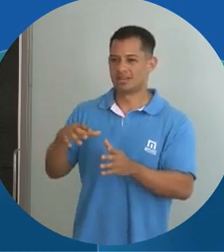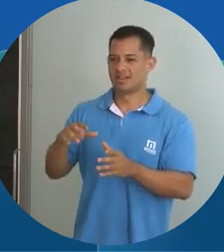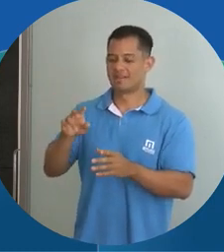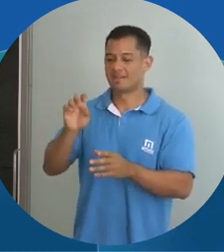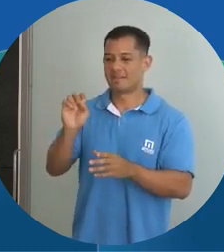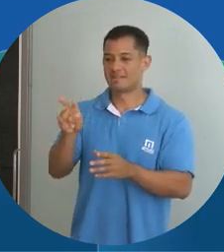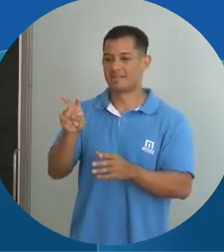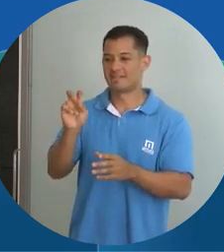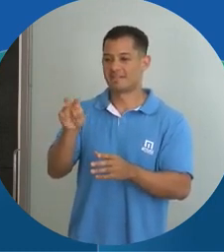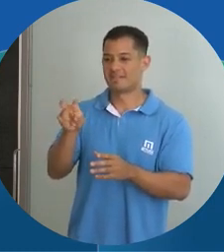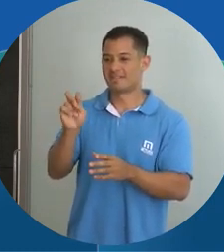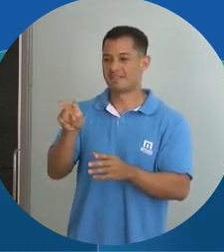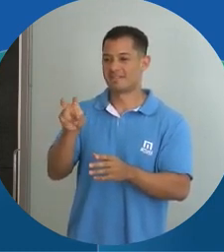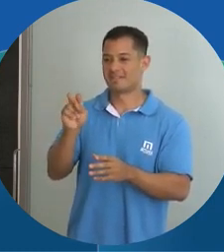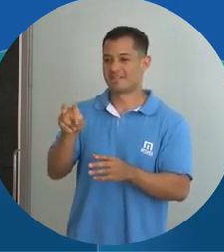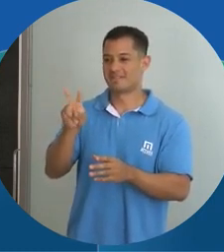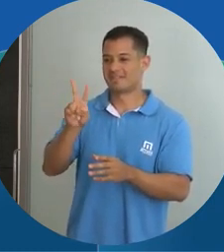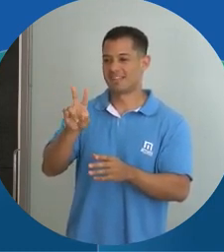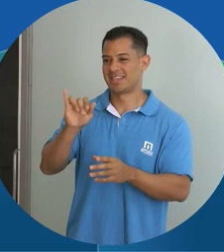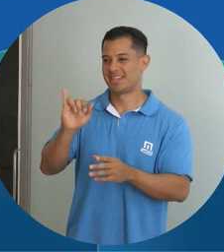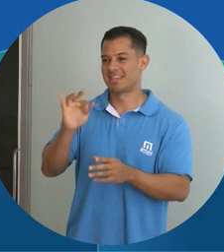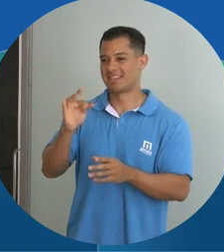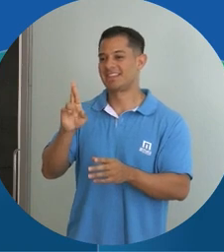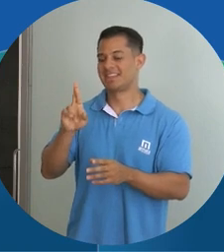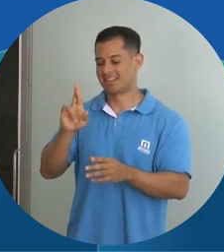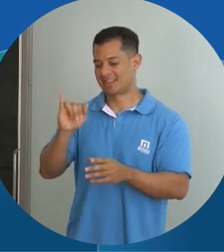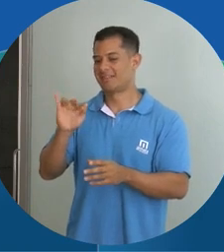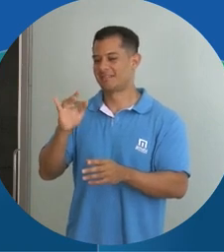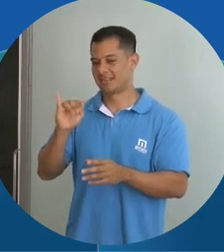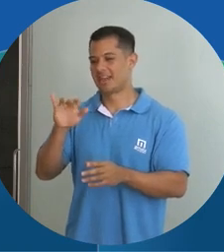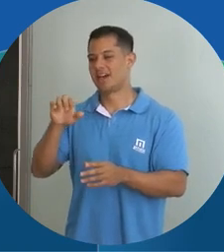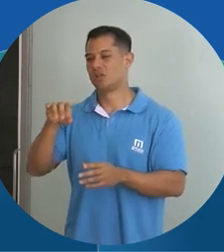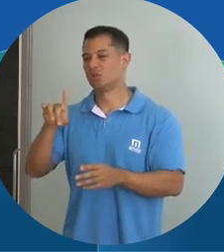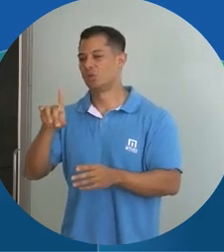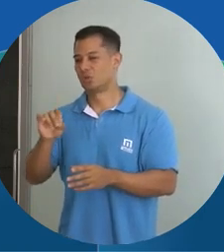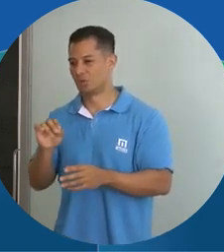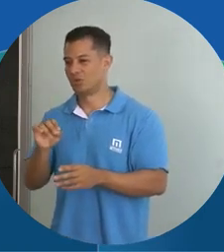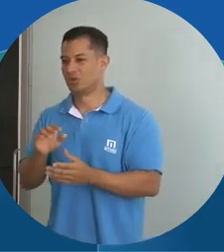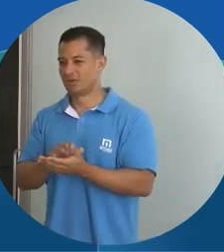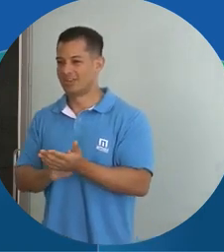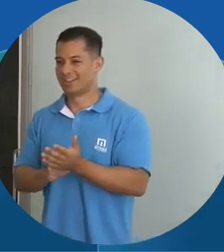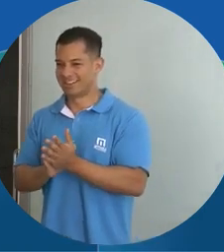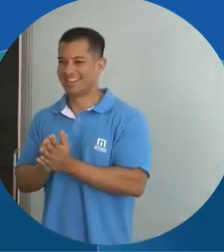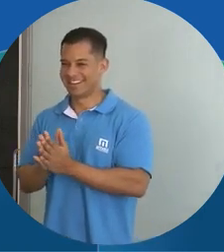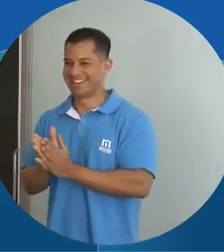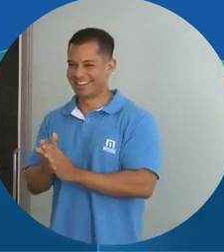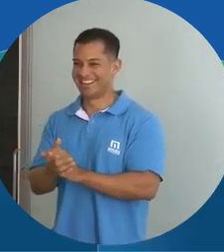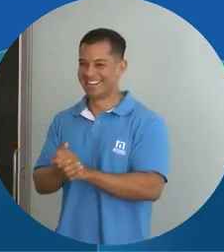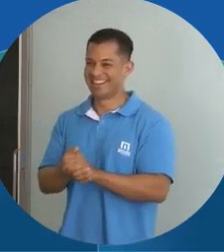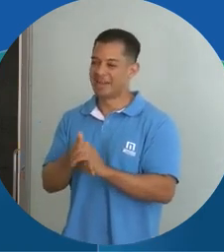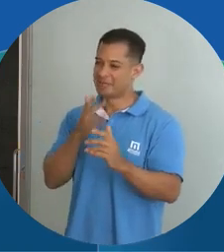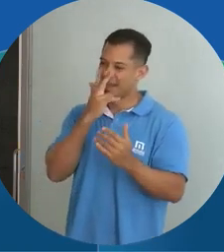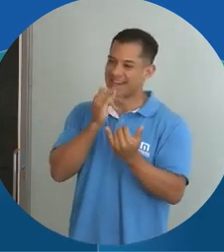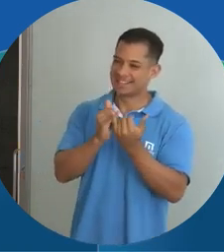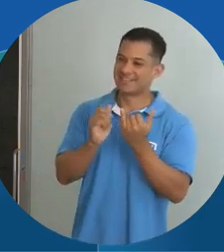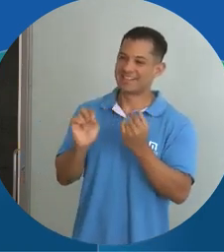de suporte, e elementos diversos aí que fossem colocados estariam sujeitos à